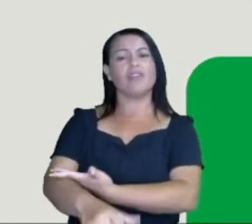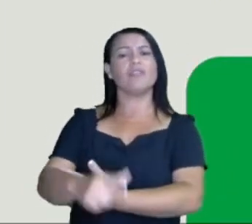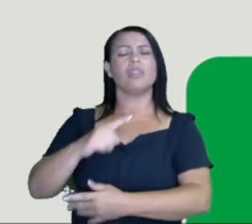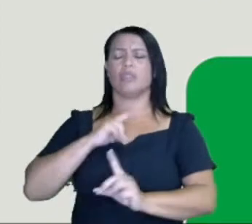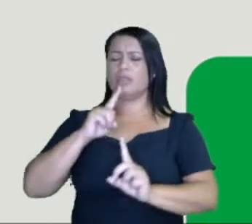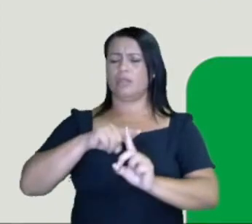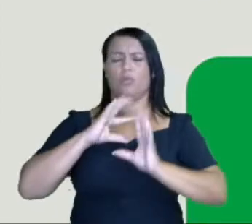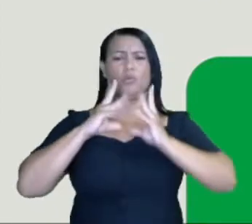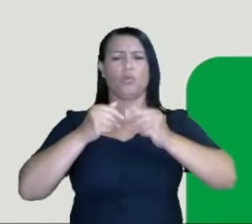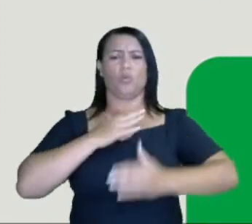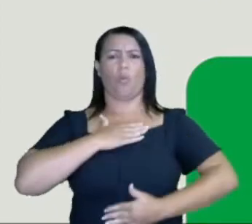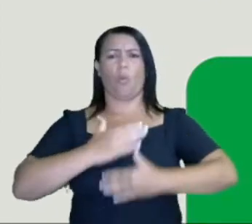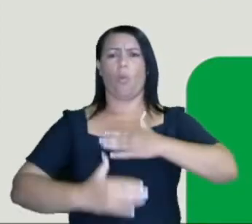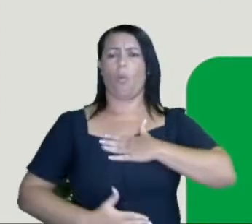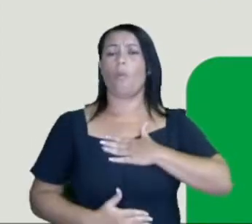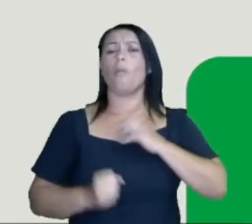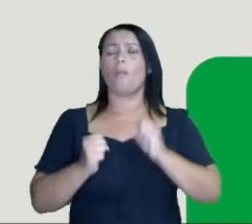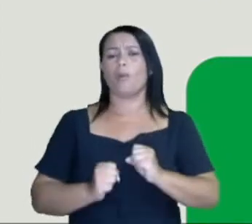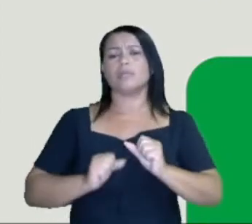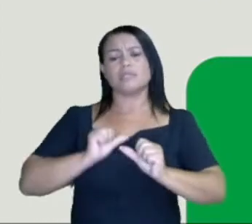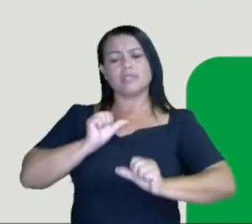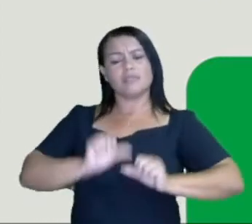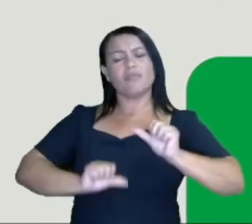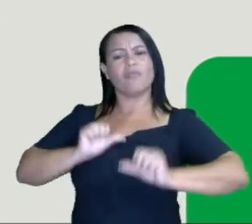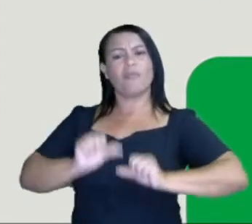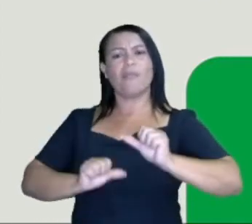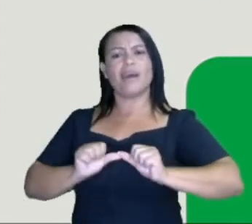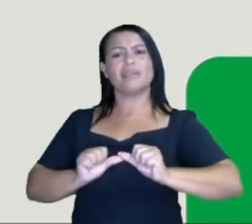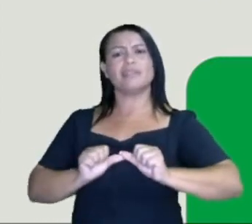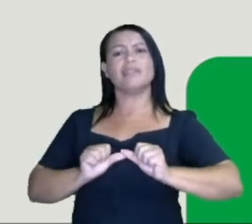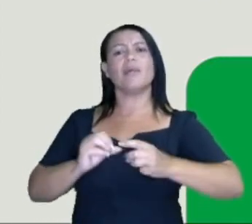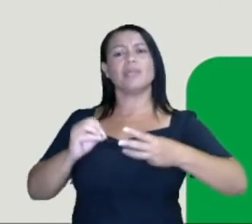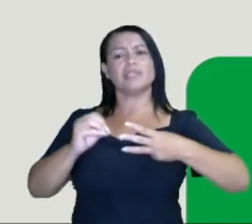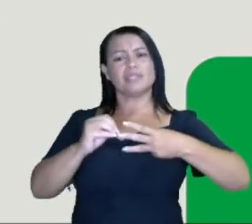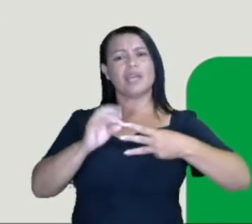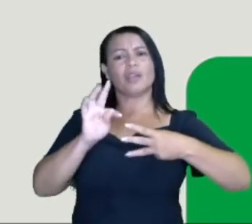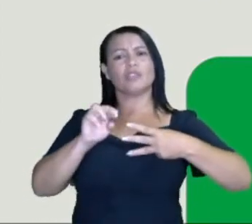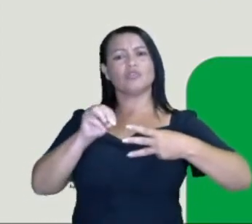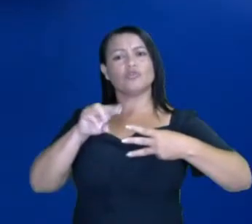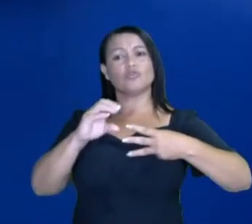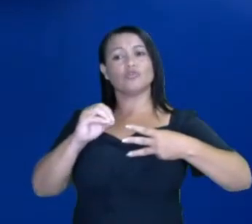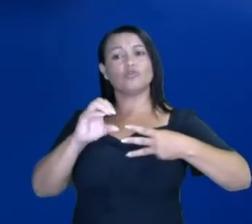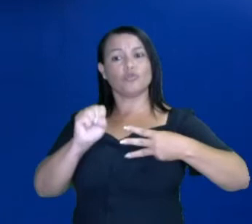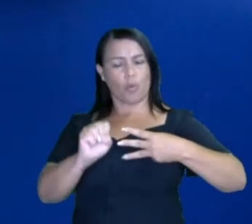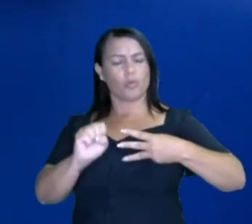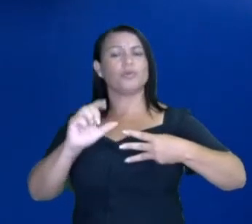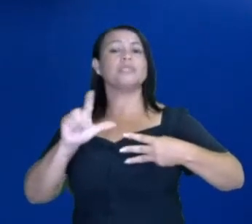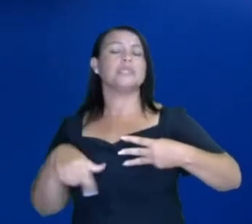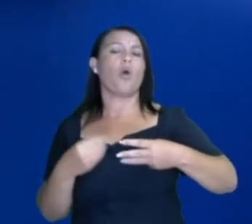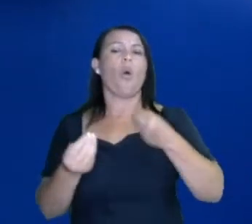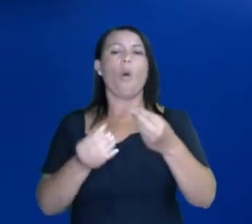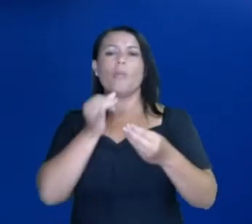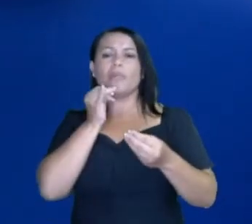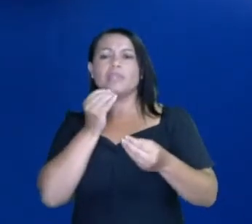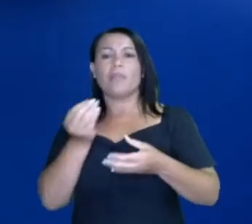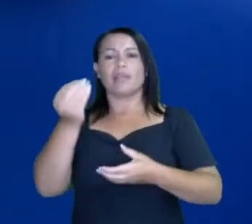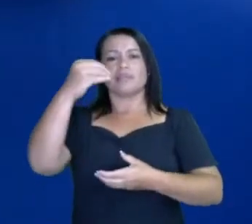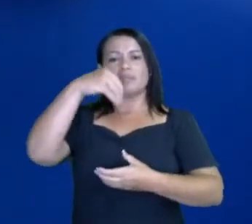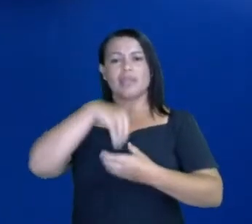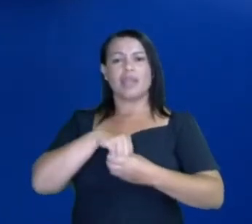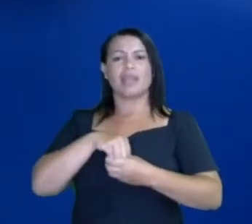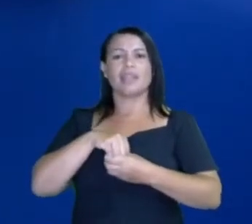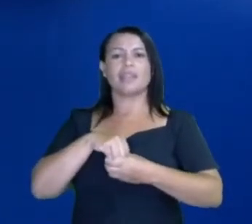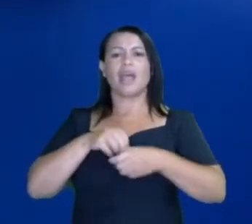organismo pode ser formada a partir de células-tronco. Basta somente ela ser inserida no meio daquela célula,